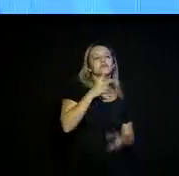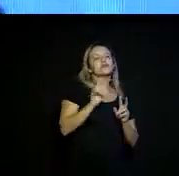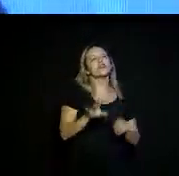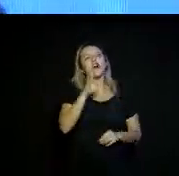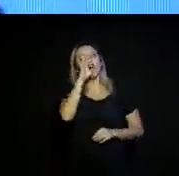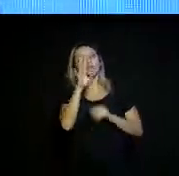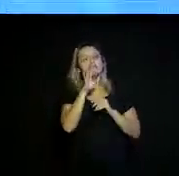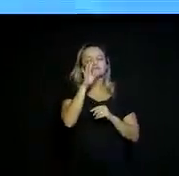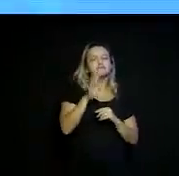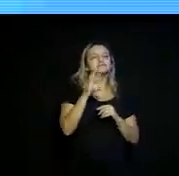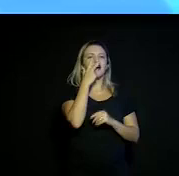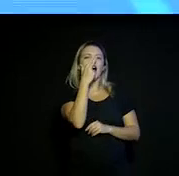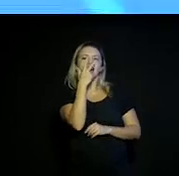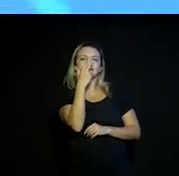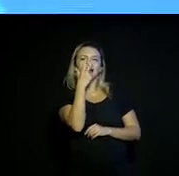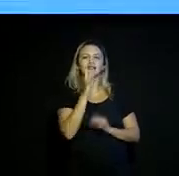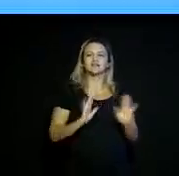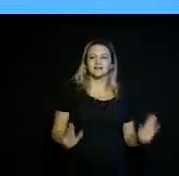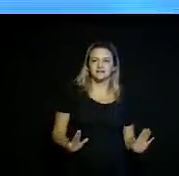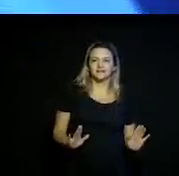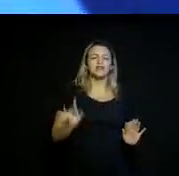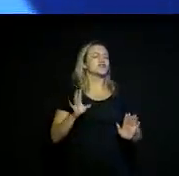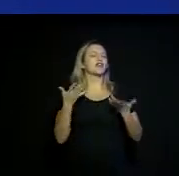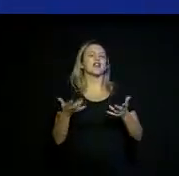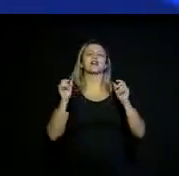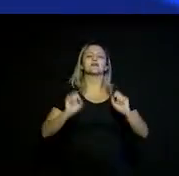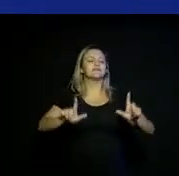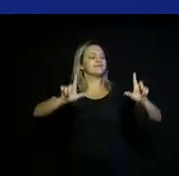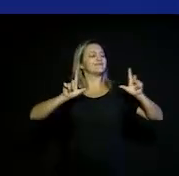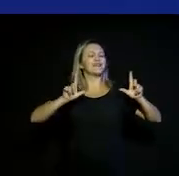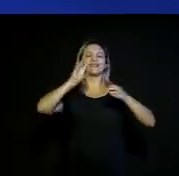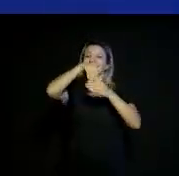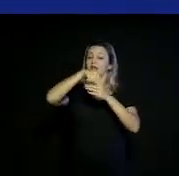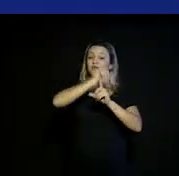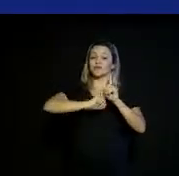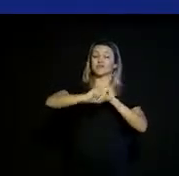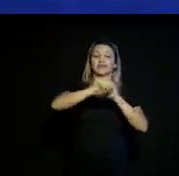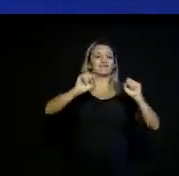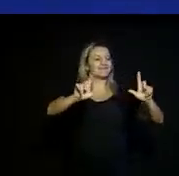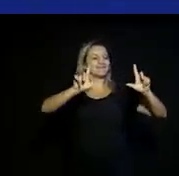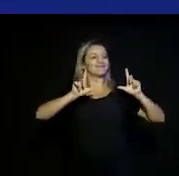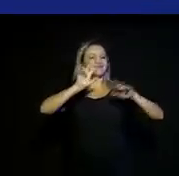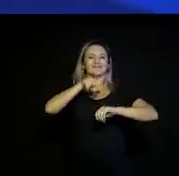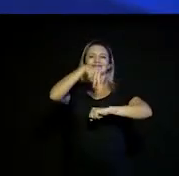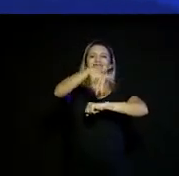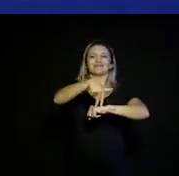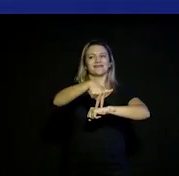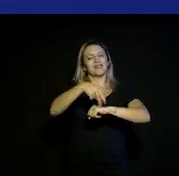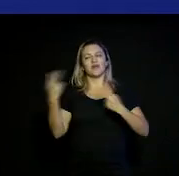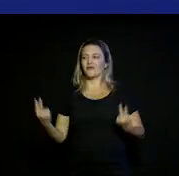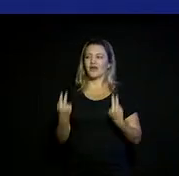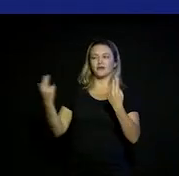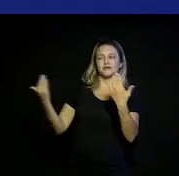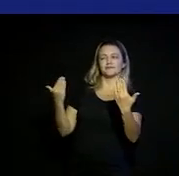projetar o nosso nome, o suficiente para adquirir destaque numa sociedade cujos valores são muito duvidosos e,